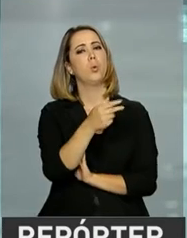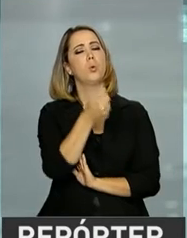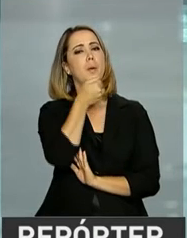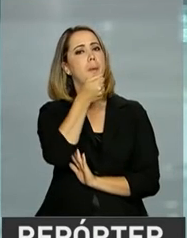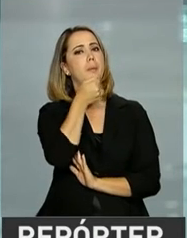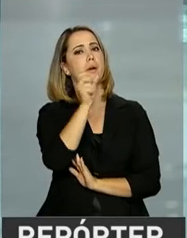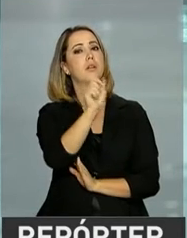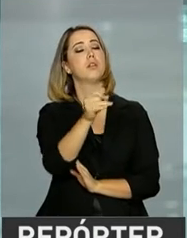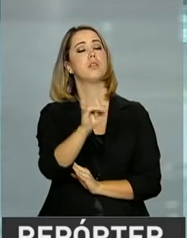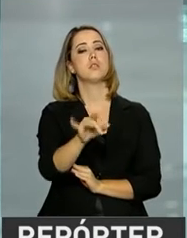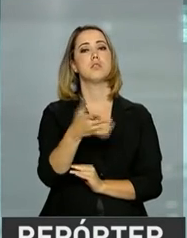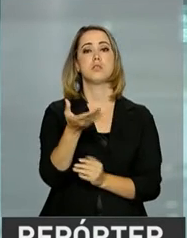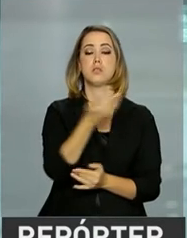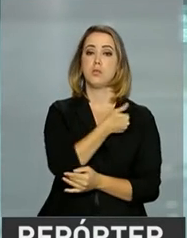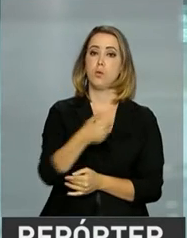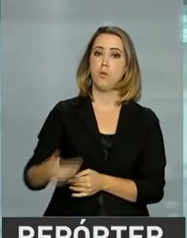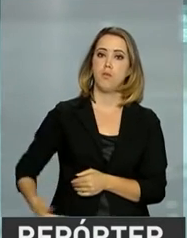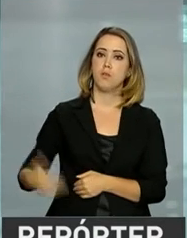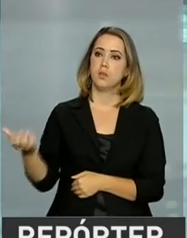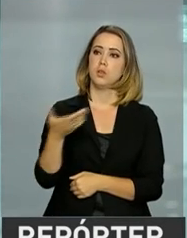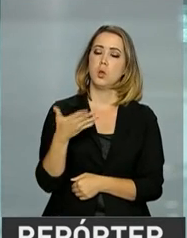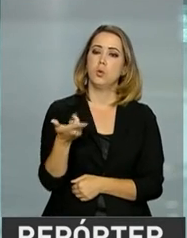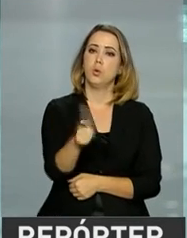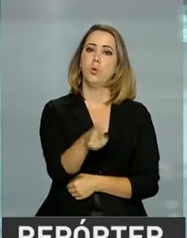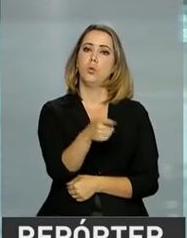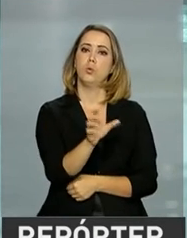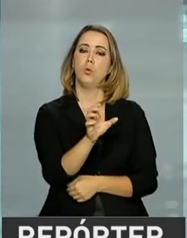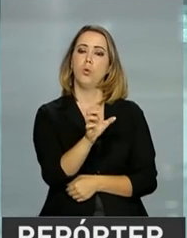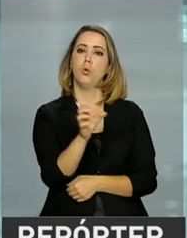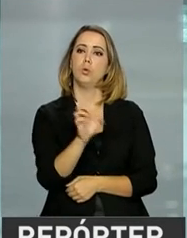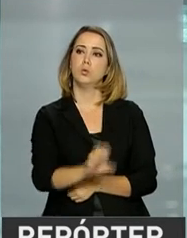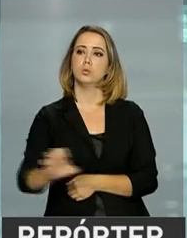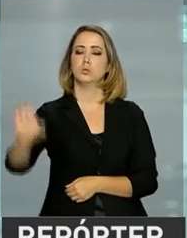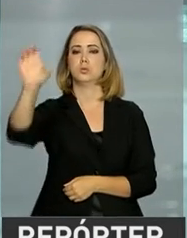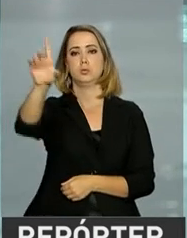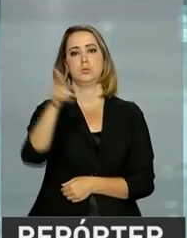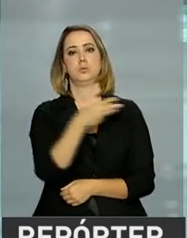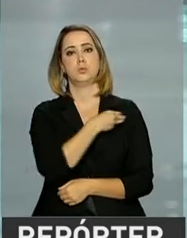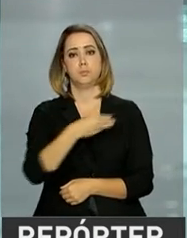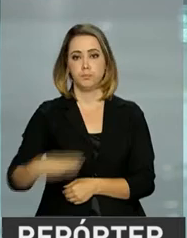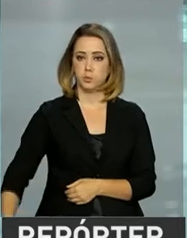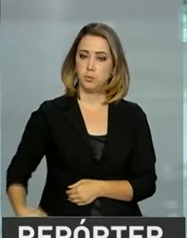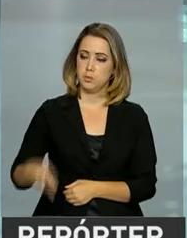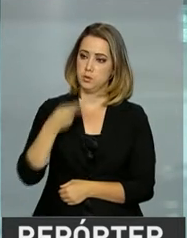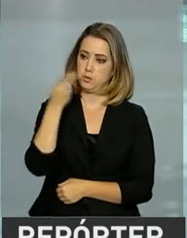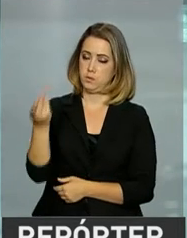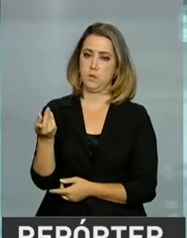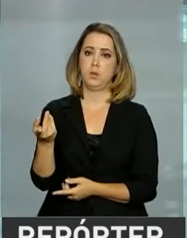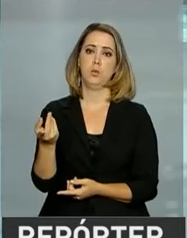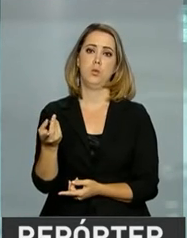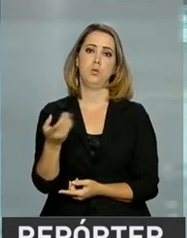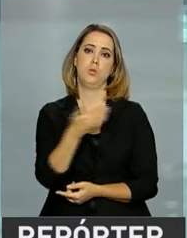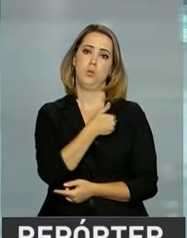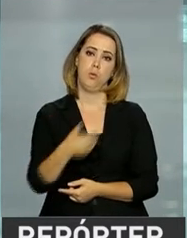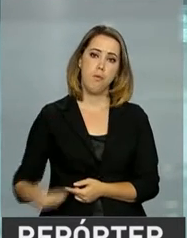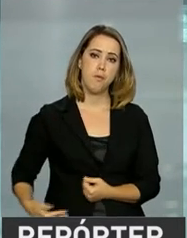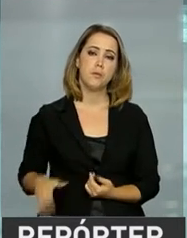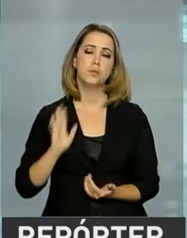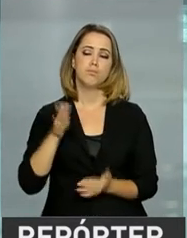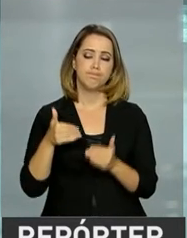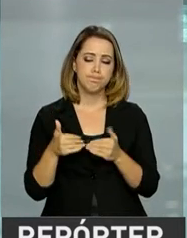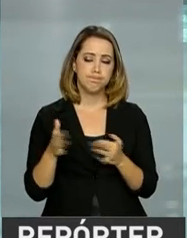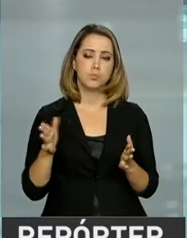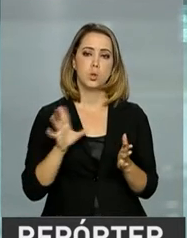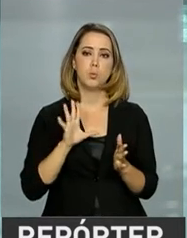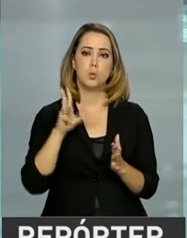estender esses acordos a outros estados o ministro da fazenda e henrique meirelles disse que o governo está aberto a qualquer